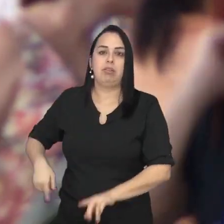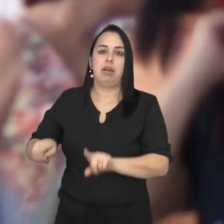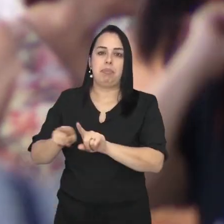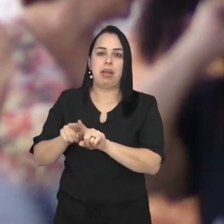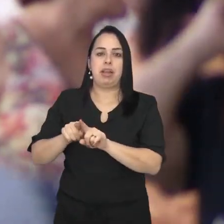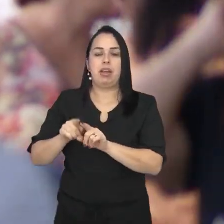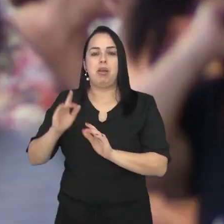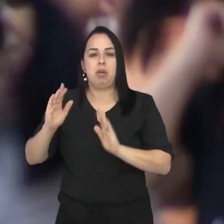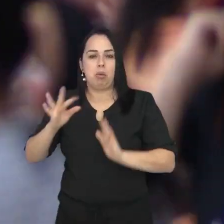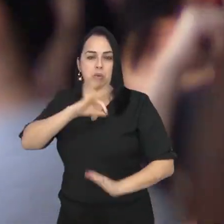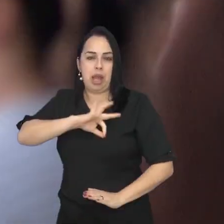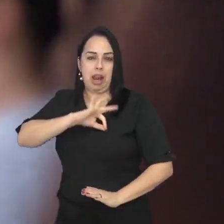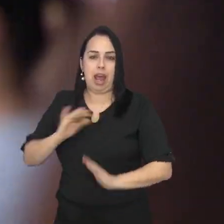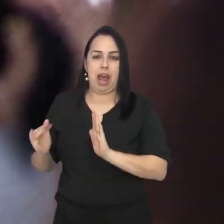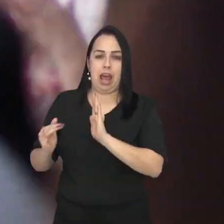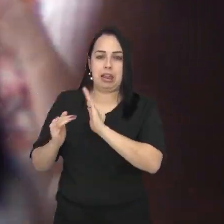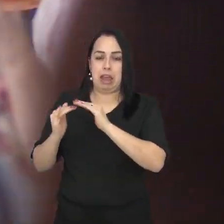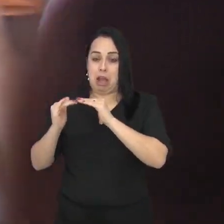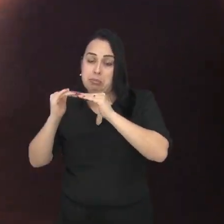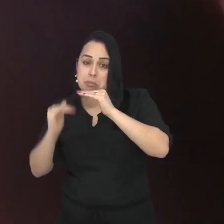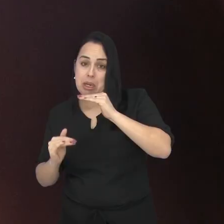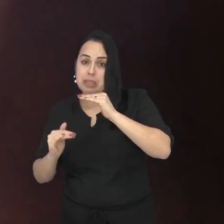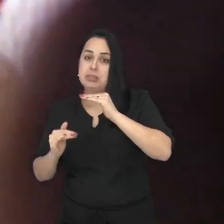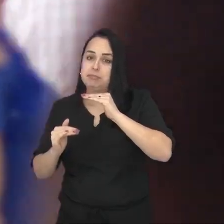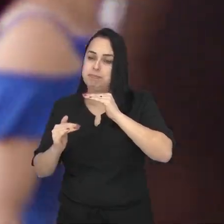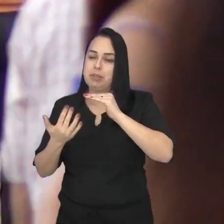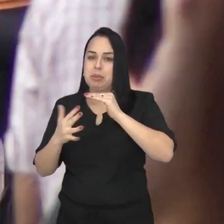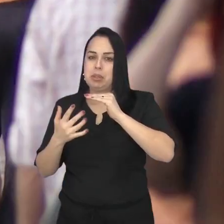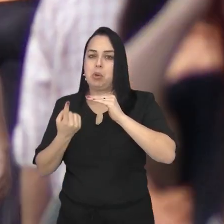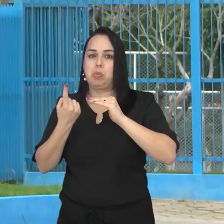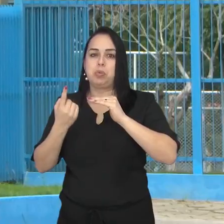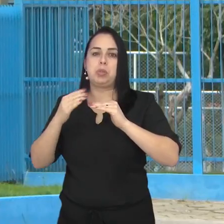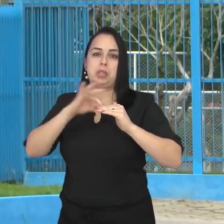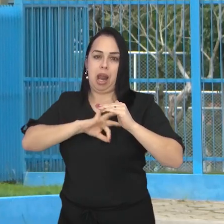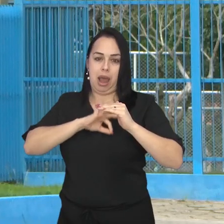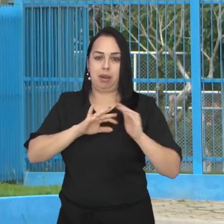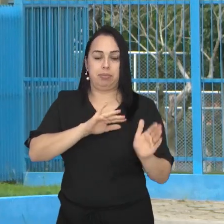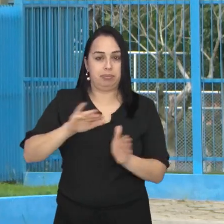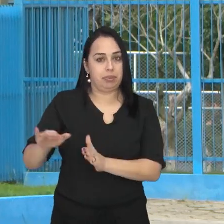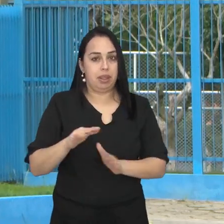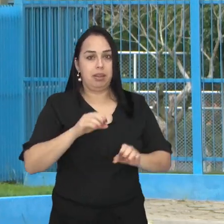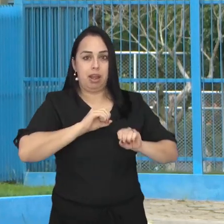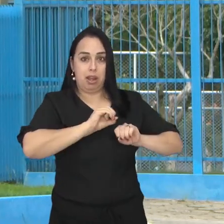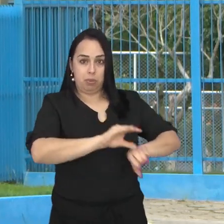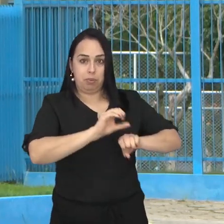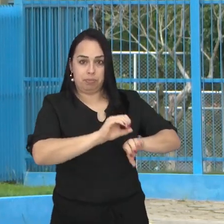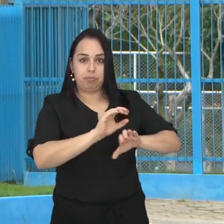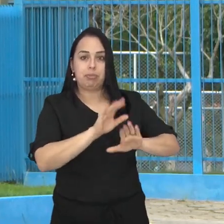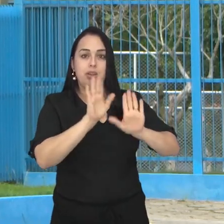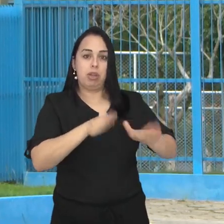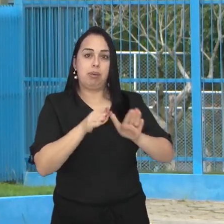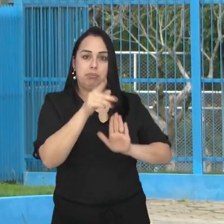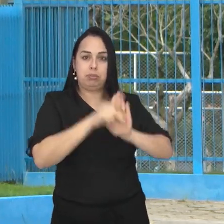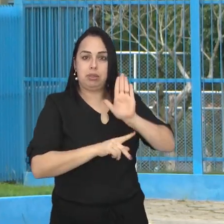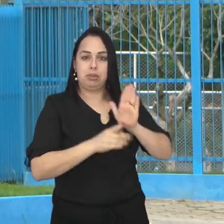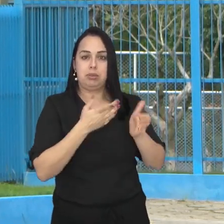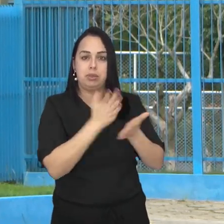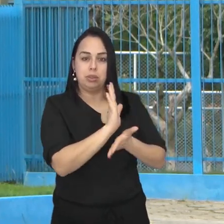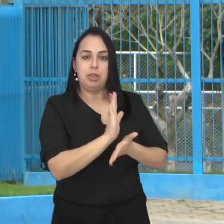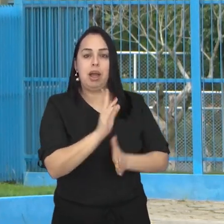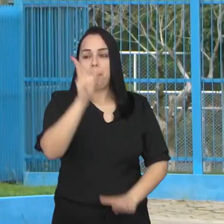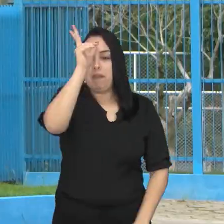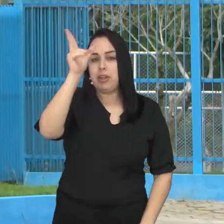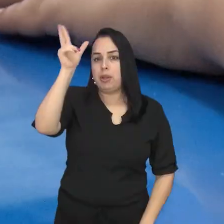mensal per capita seja inferior ou igual a meio salário mínimo. Na educação, a Câmara aprovou um projeto que